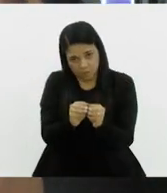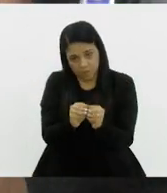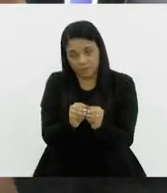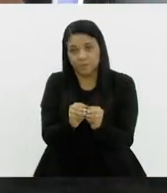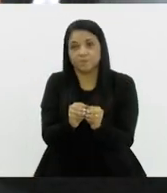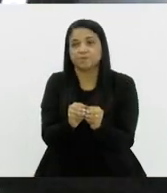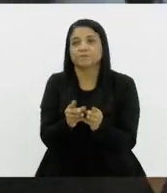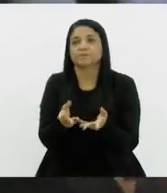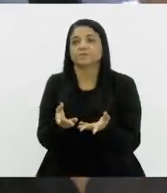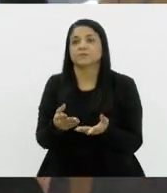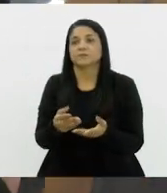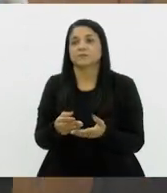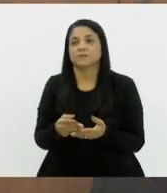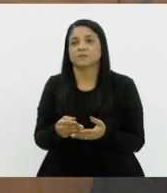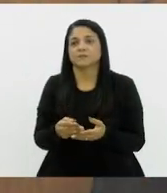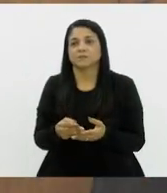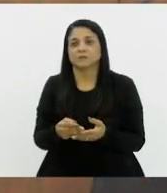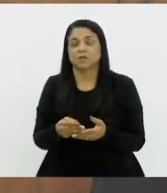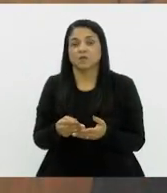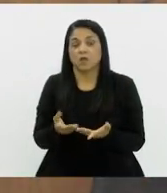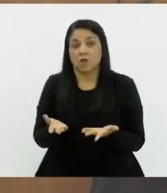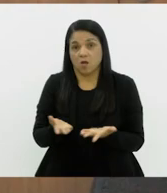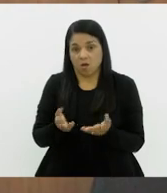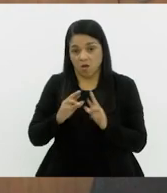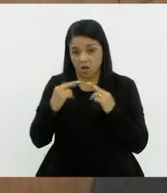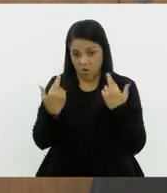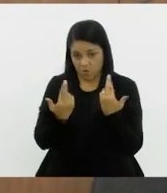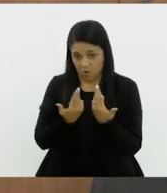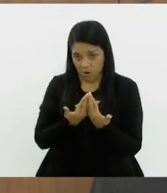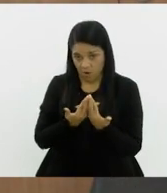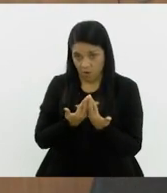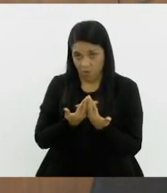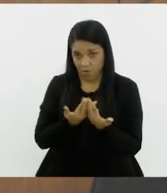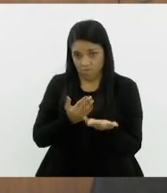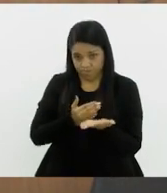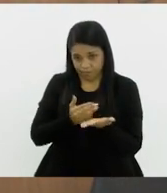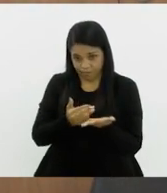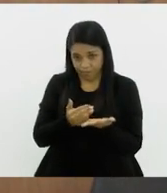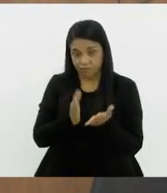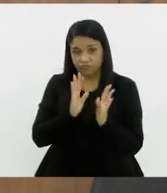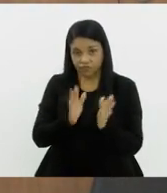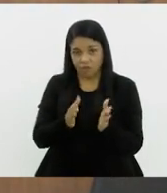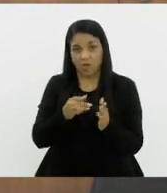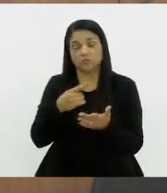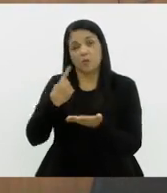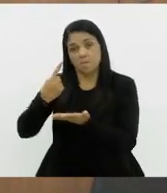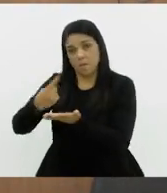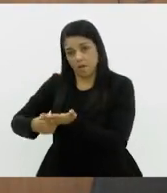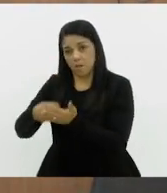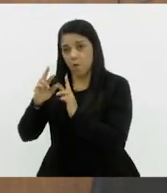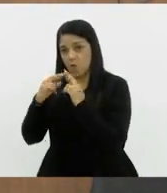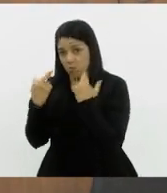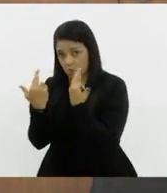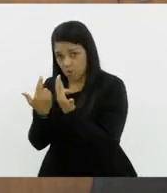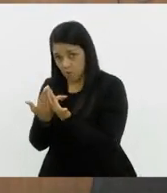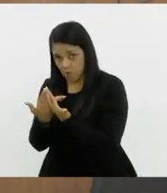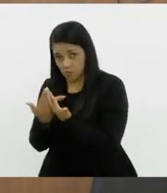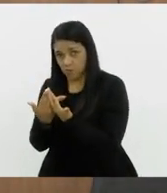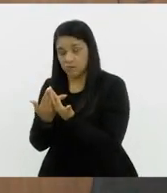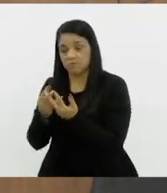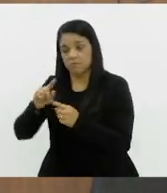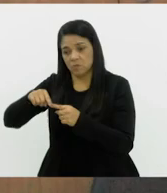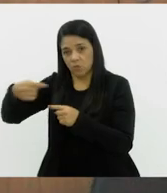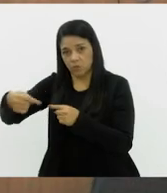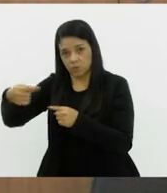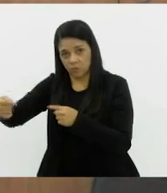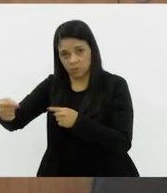Suyama, a partir não só desta reunião, já está previsto, já marcamos reuniões em seguida para que se mantenha